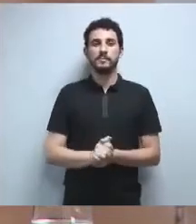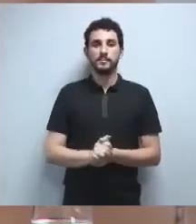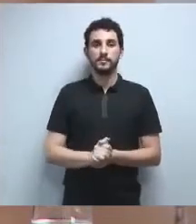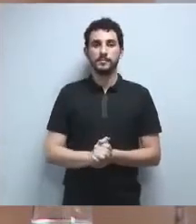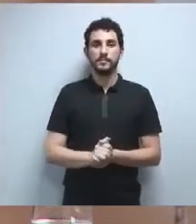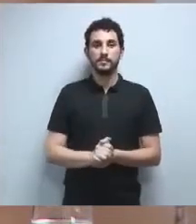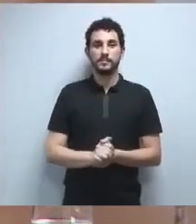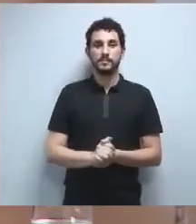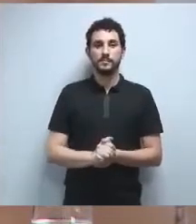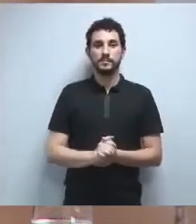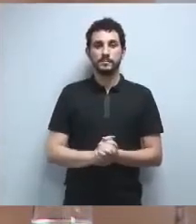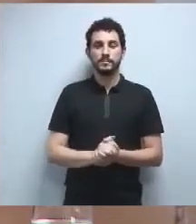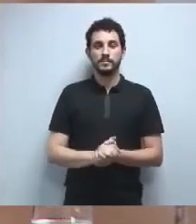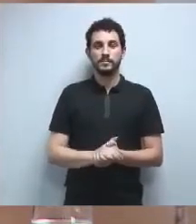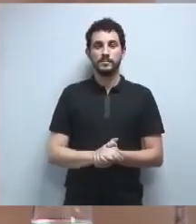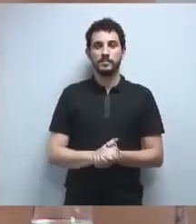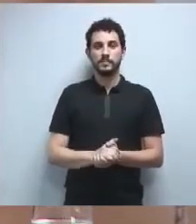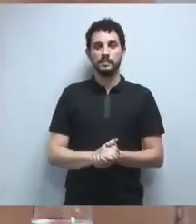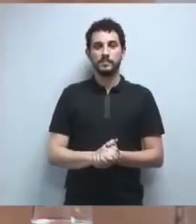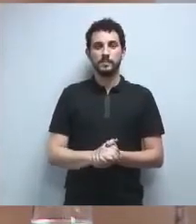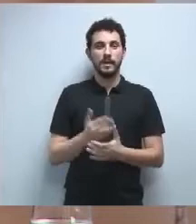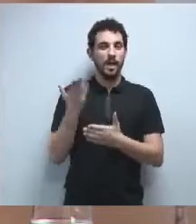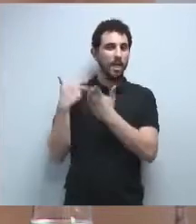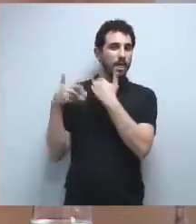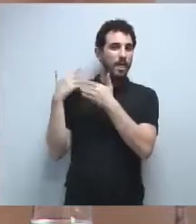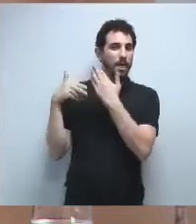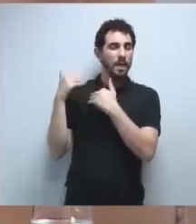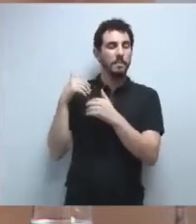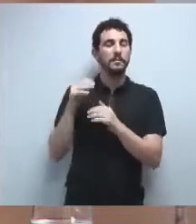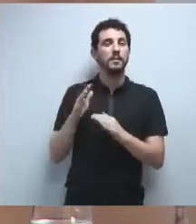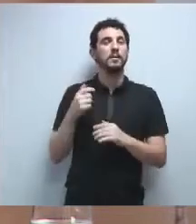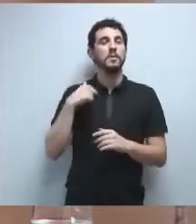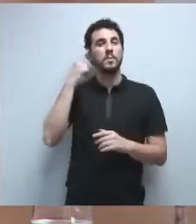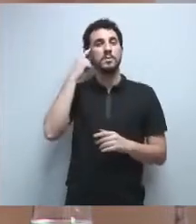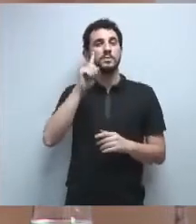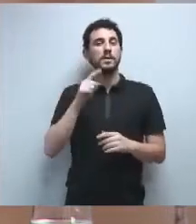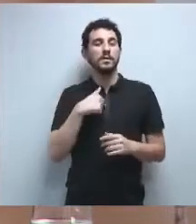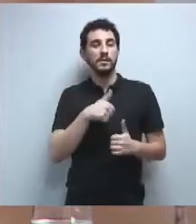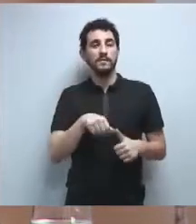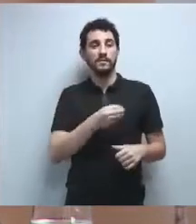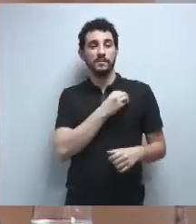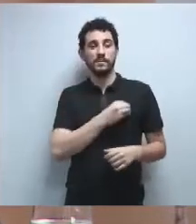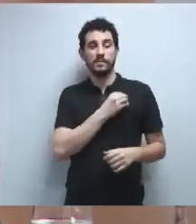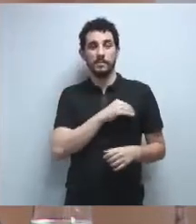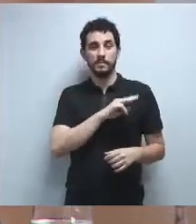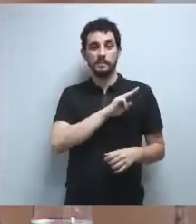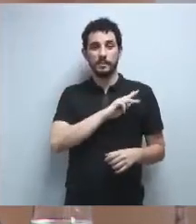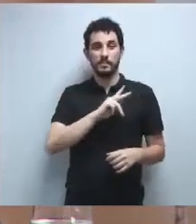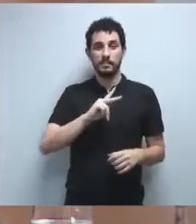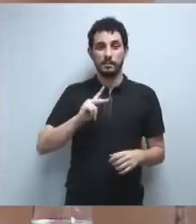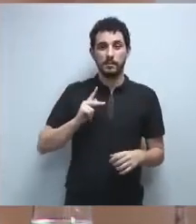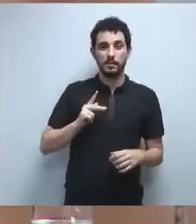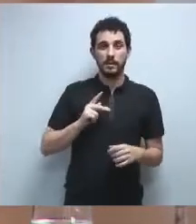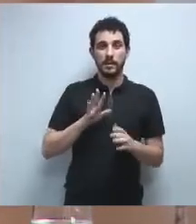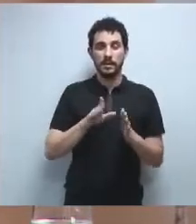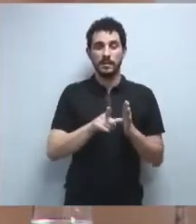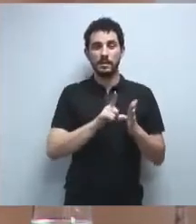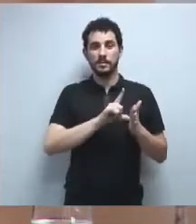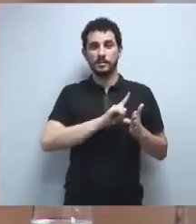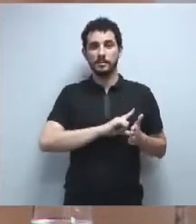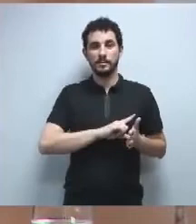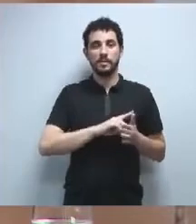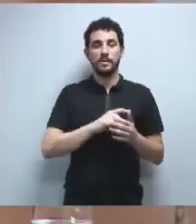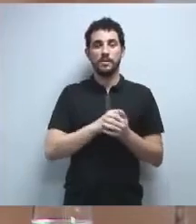naquela época não sei se eu vivia ministério público já antecipando a